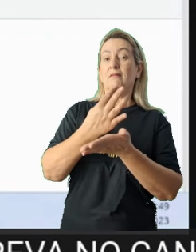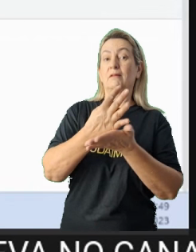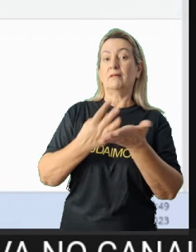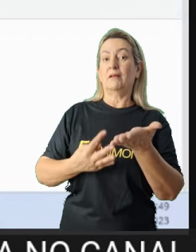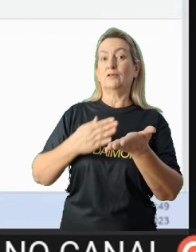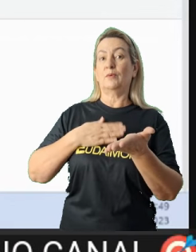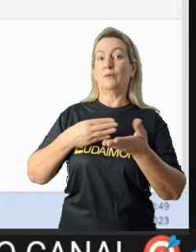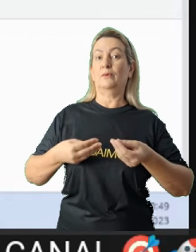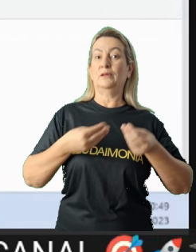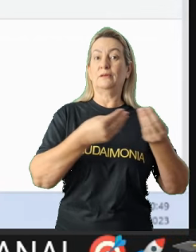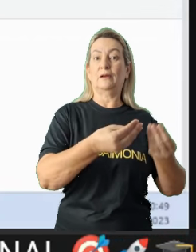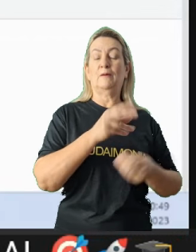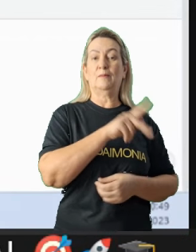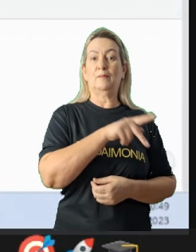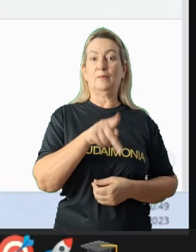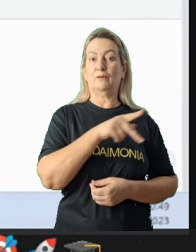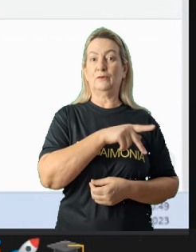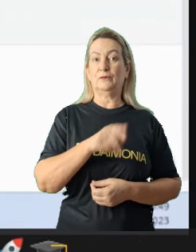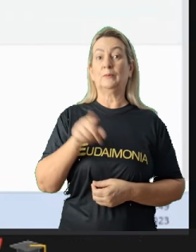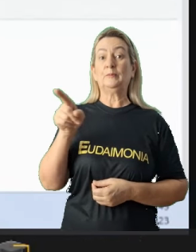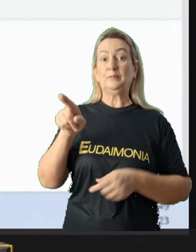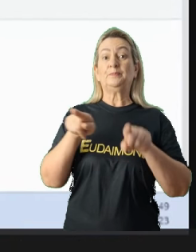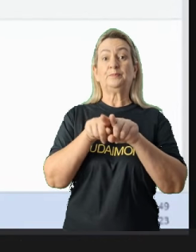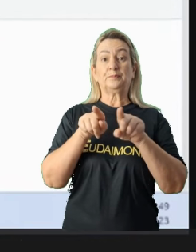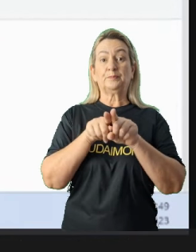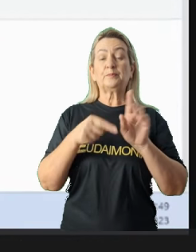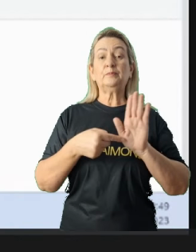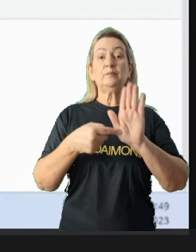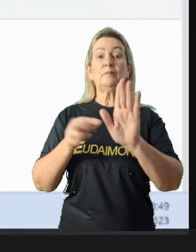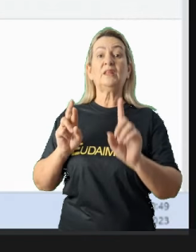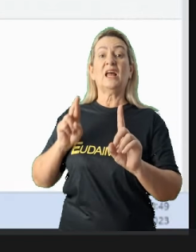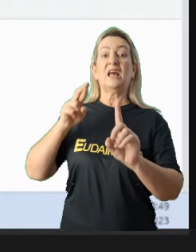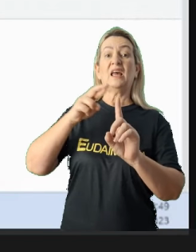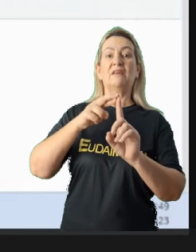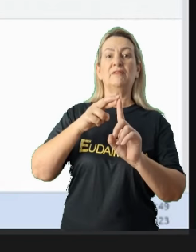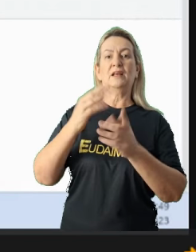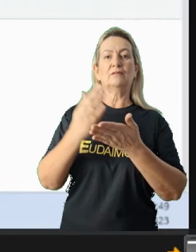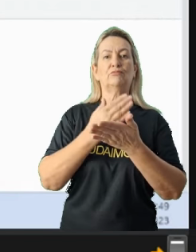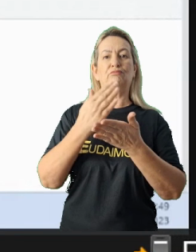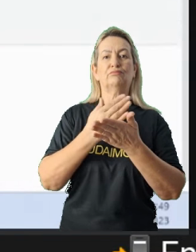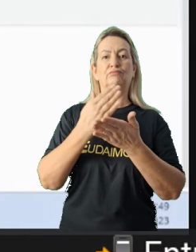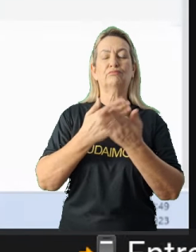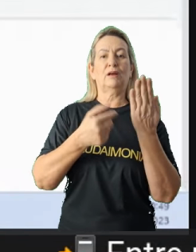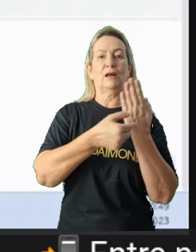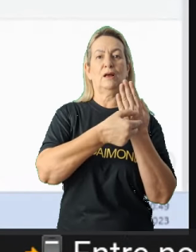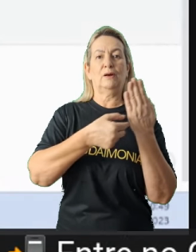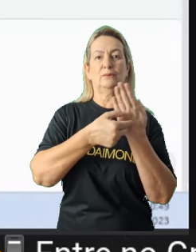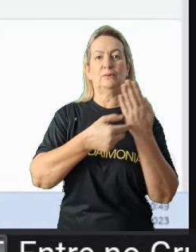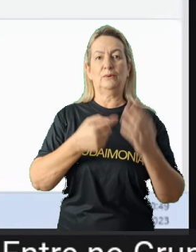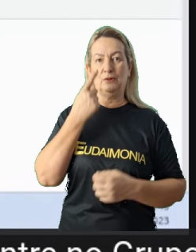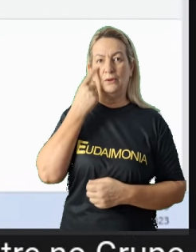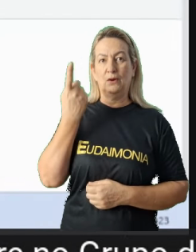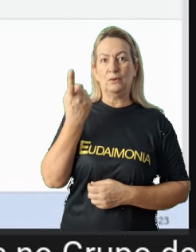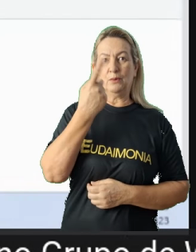papapá. E aqui ele está dando o campo de referências que eu pedi no final, né? Olha aí, ó.